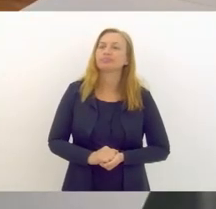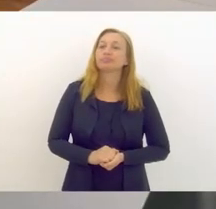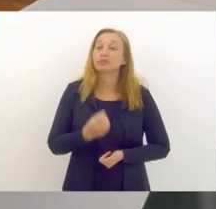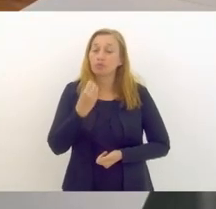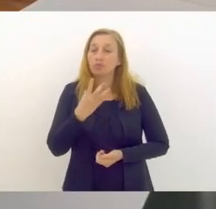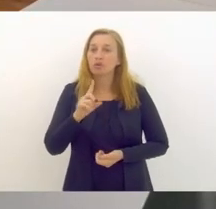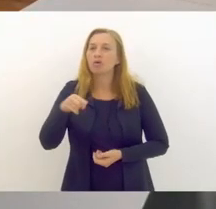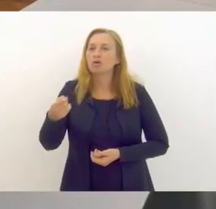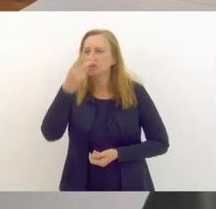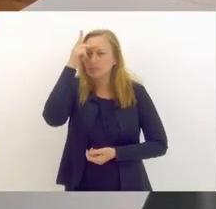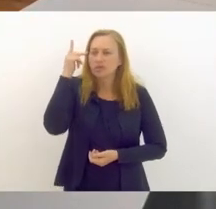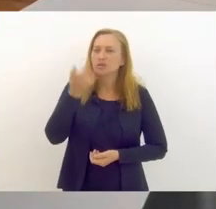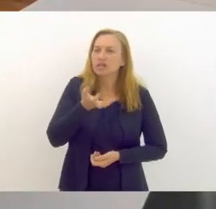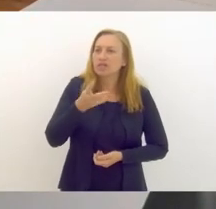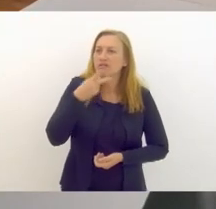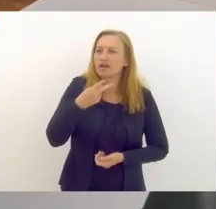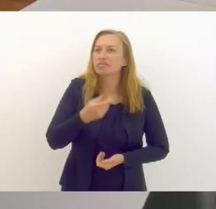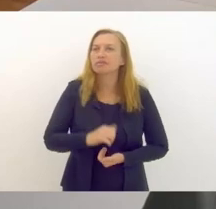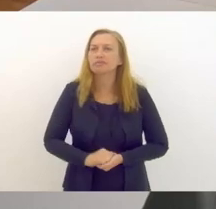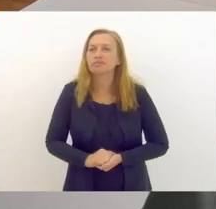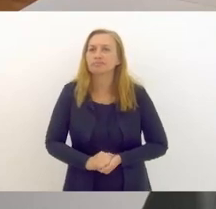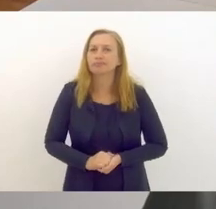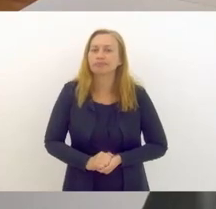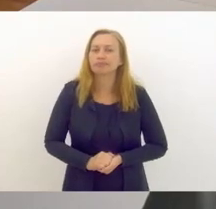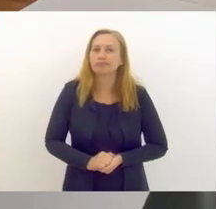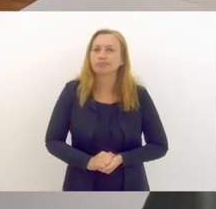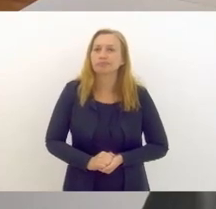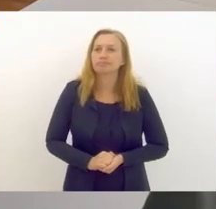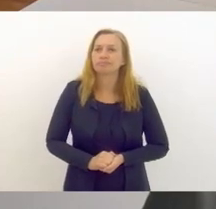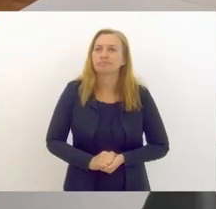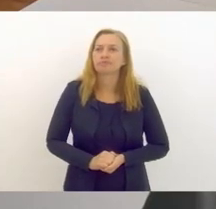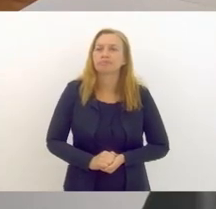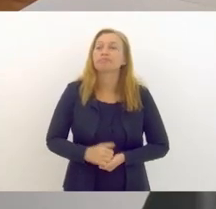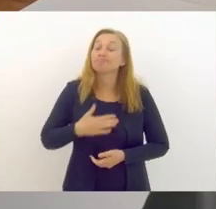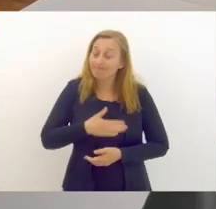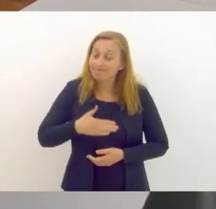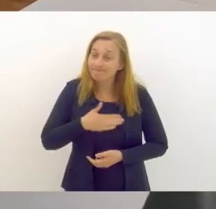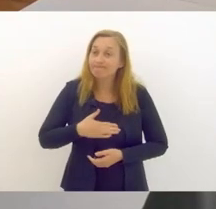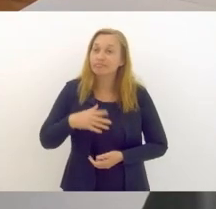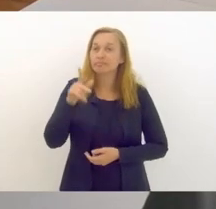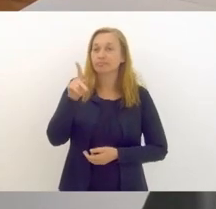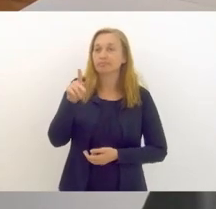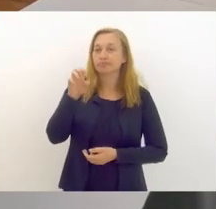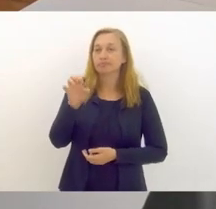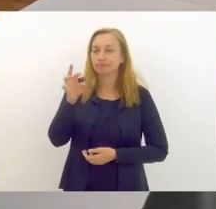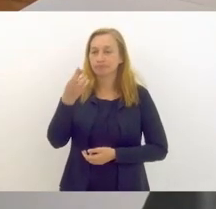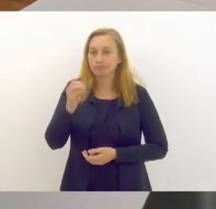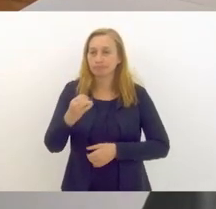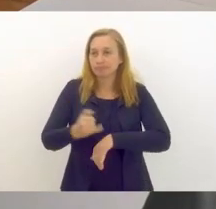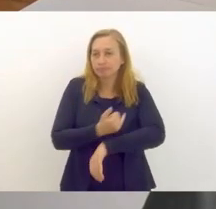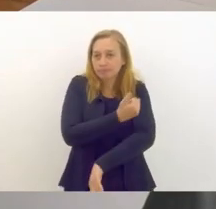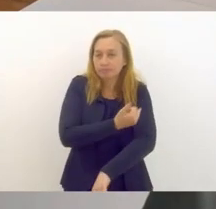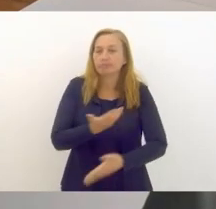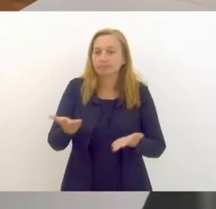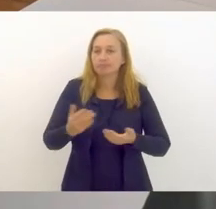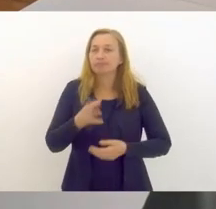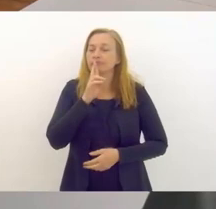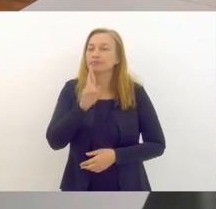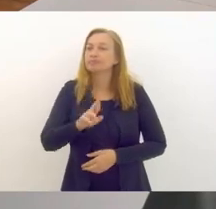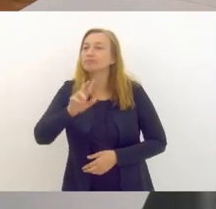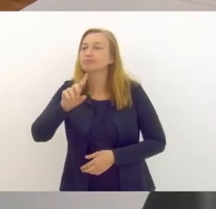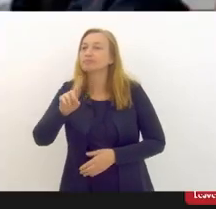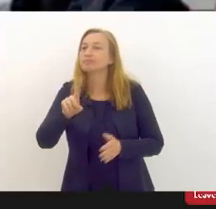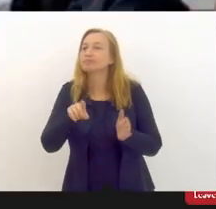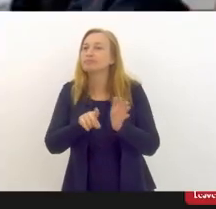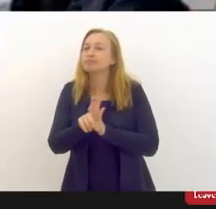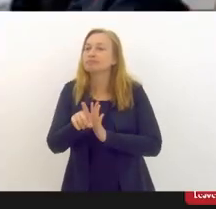Bom, mais alguém da SEDUC vai fazer uso da palavra? Eu gostaria, Pedro Barbosa, da infraestrutura, por favor, responder